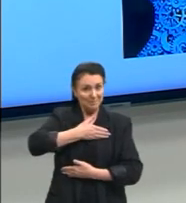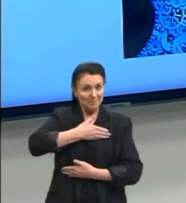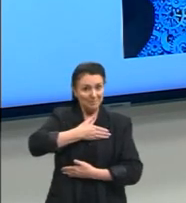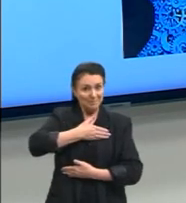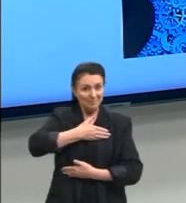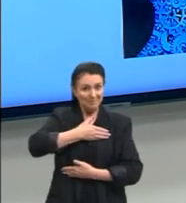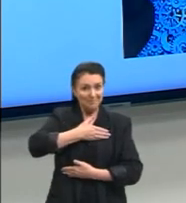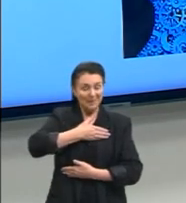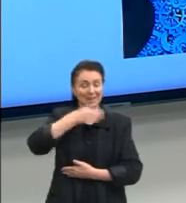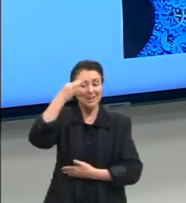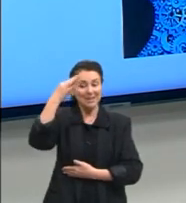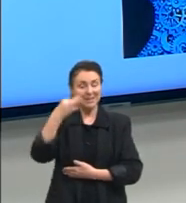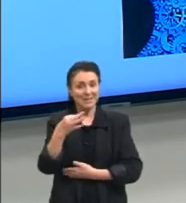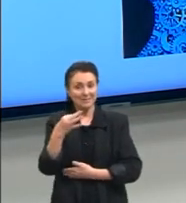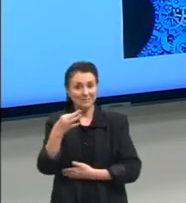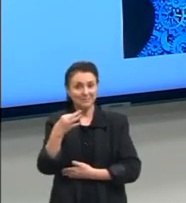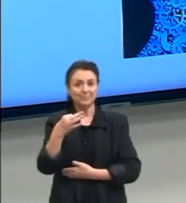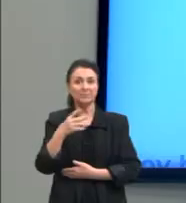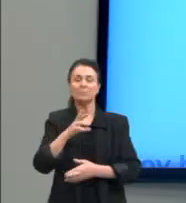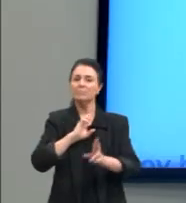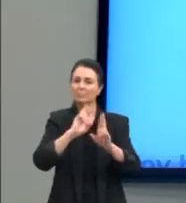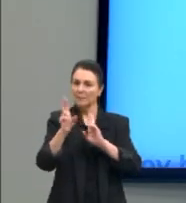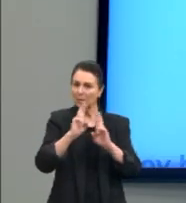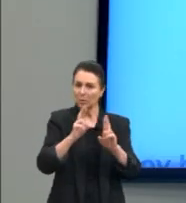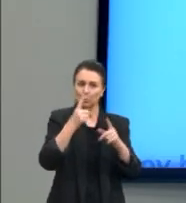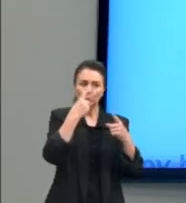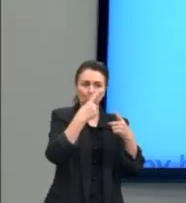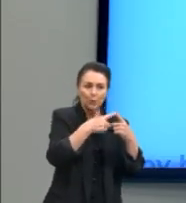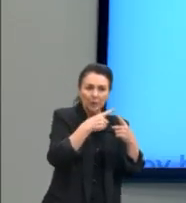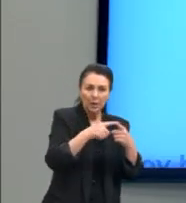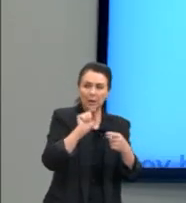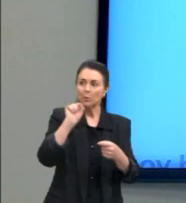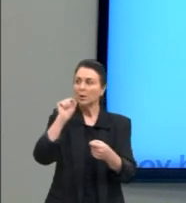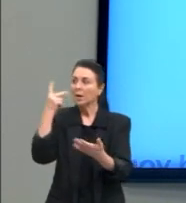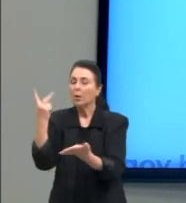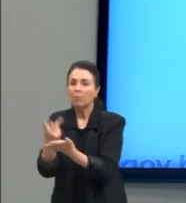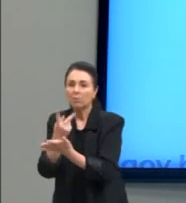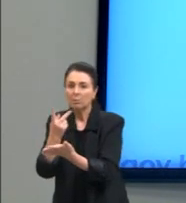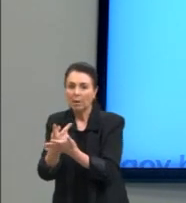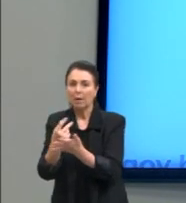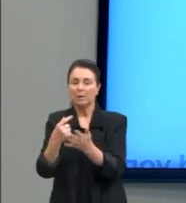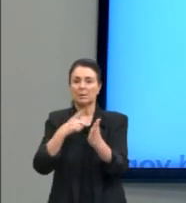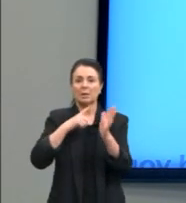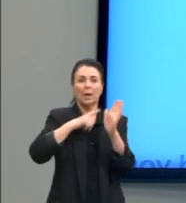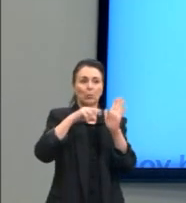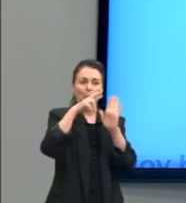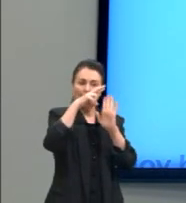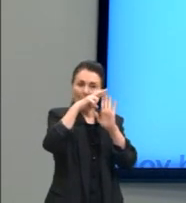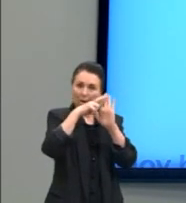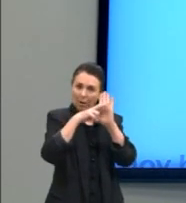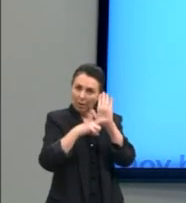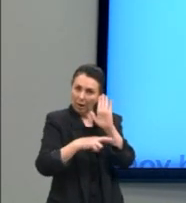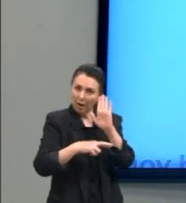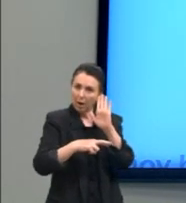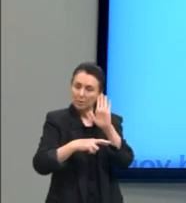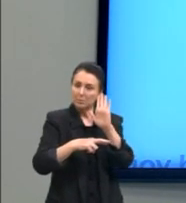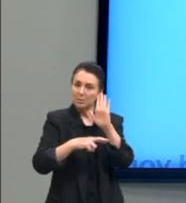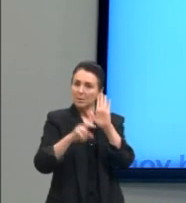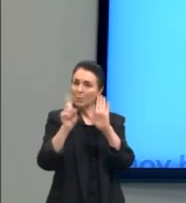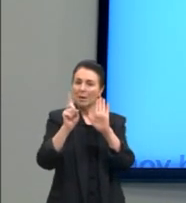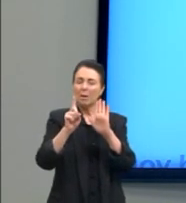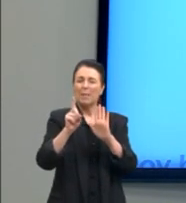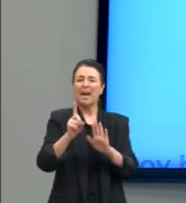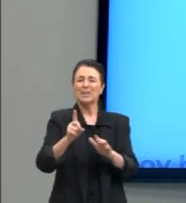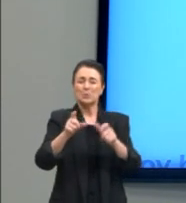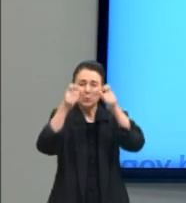estão corretas em relação de causa e efeito né Há uma regularidade não é mais como conhecimento do senso comum